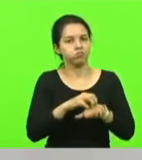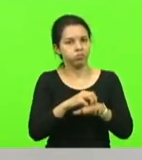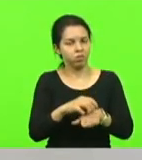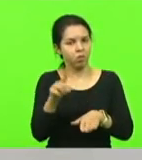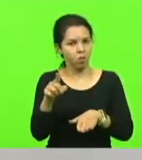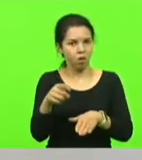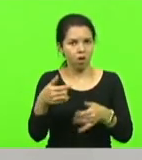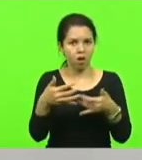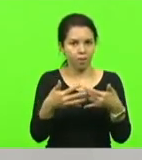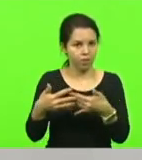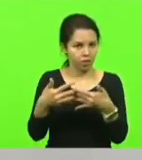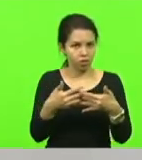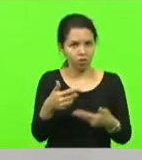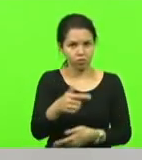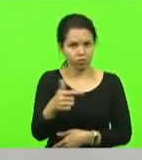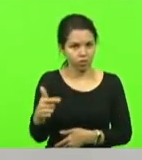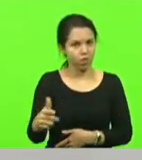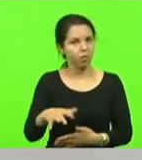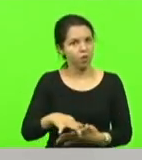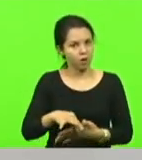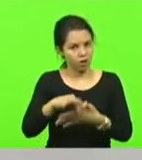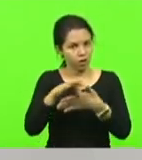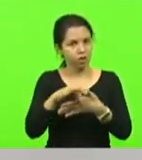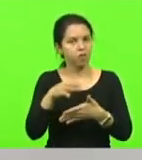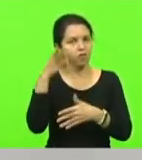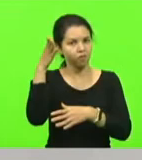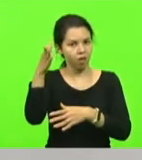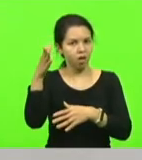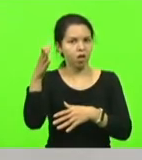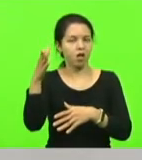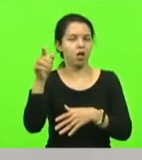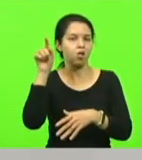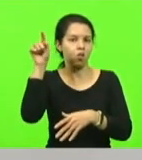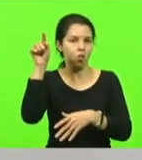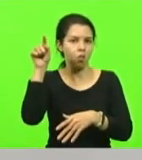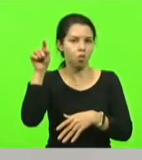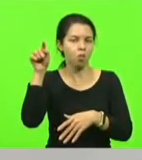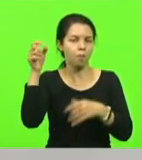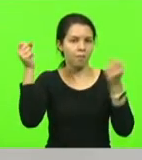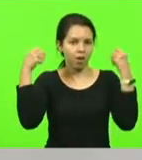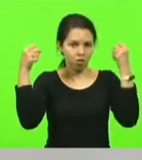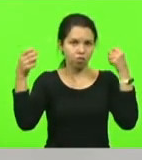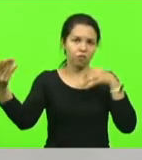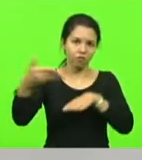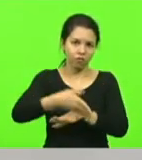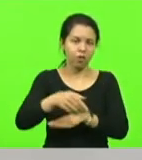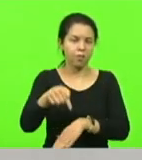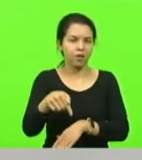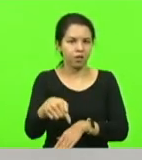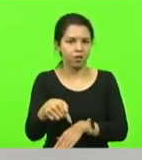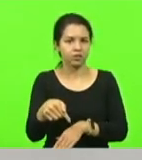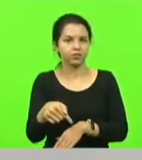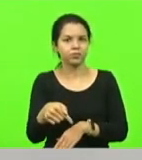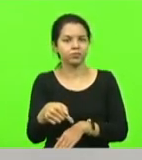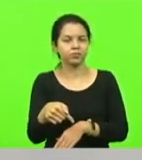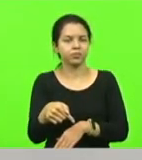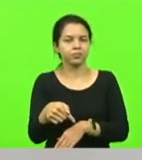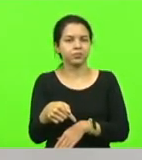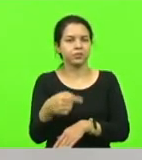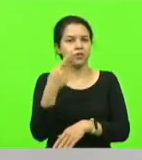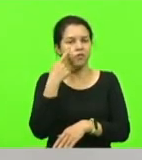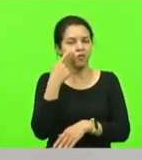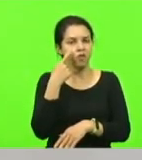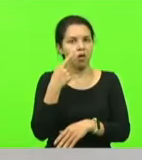tem caminhão, mas lidera os caminhoneiros, está lá no México, vem, salta e vem aqui para ver o que o povo está sofrendo hoje, resultado daquilo